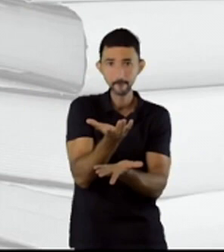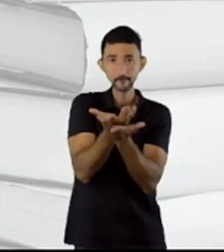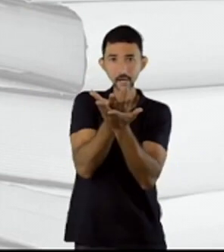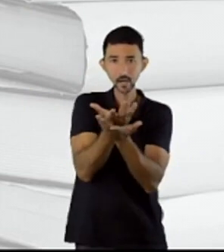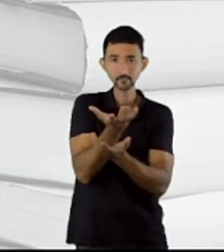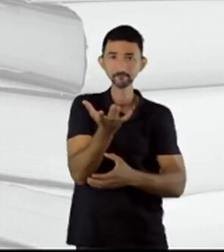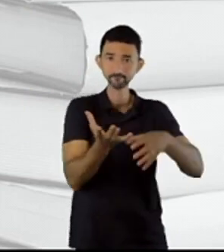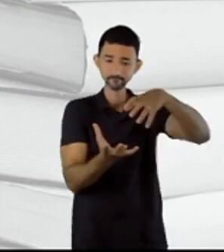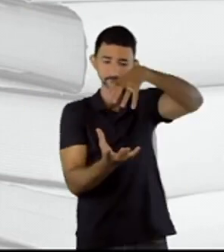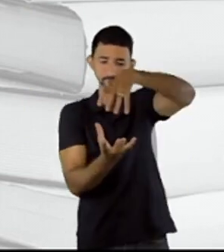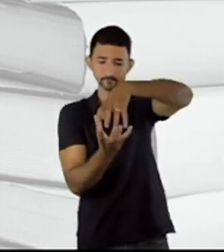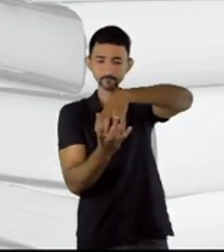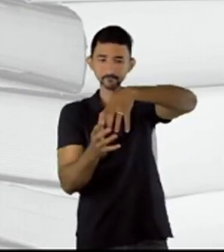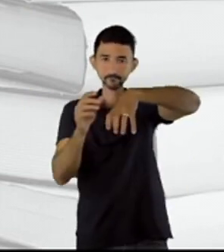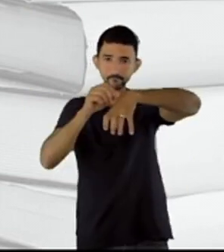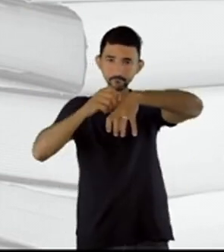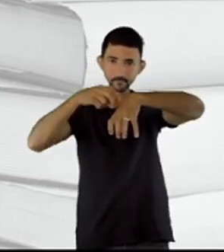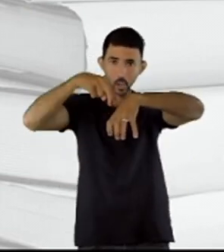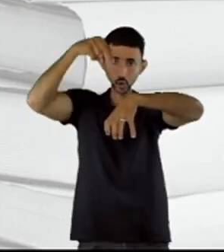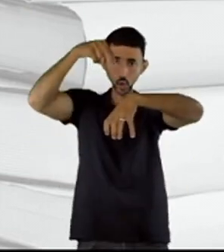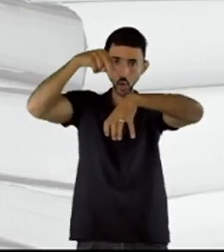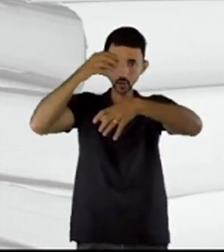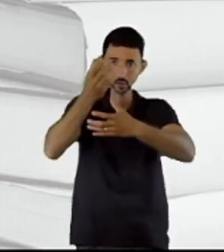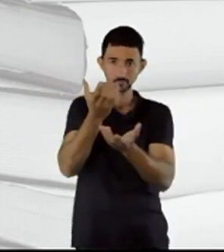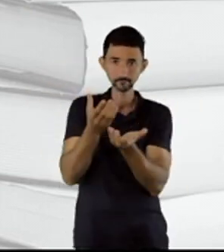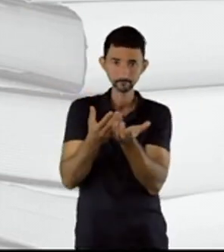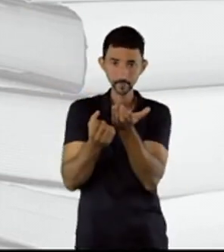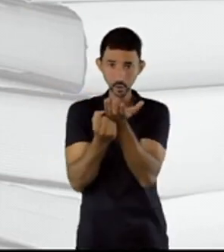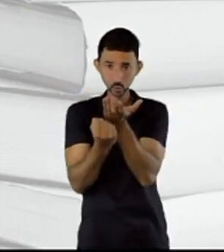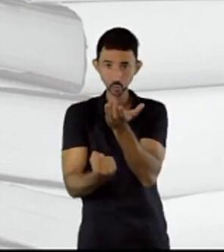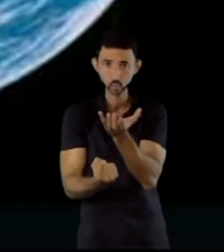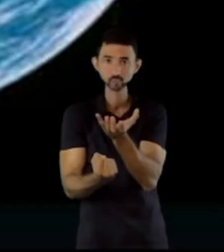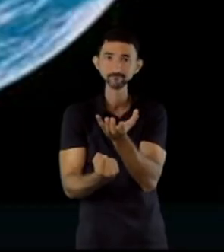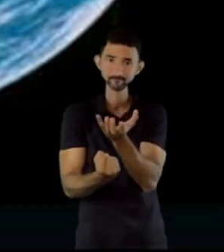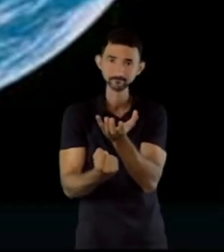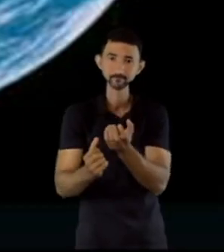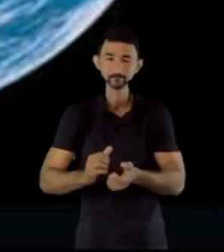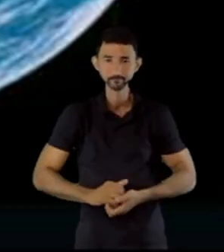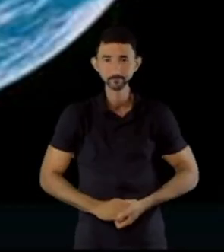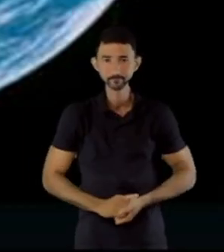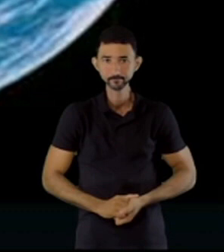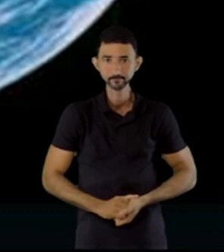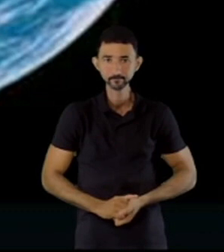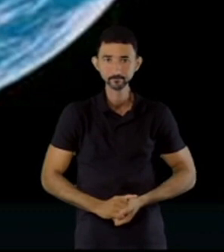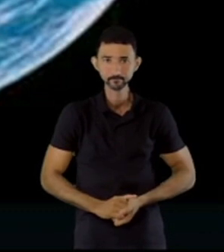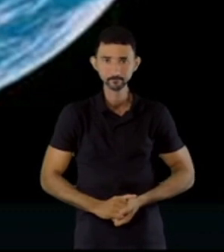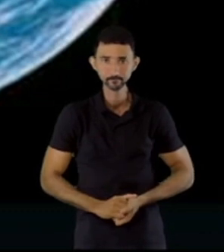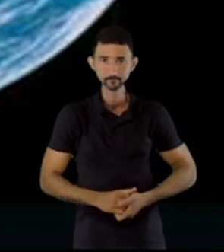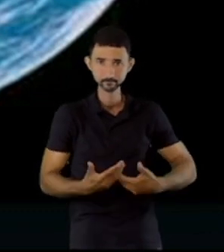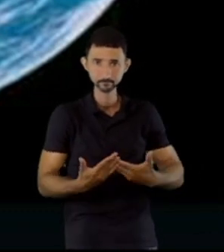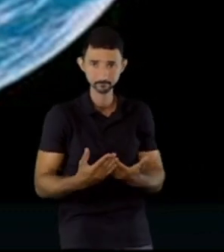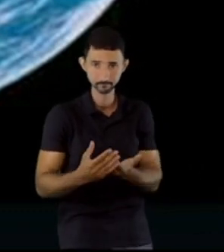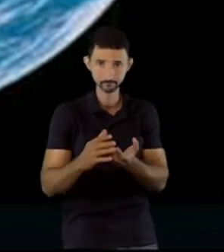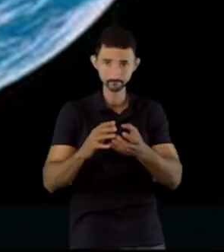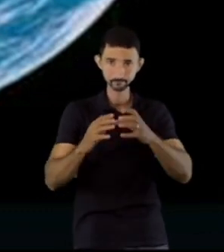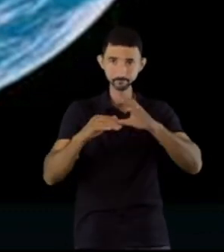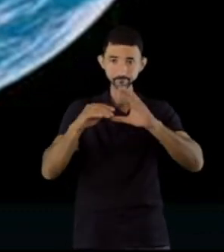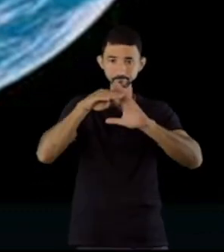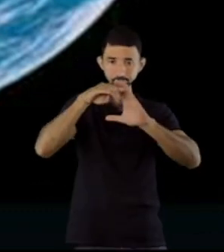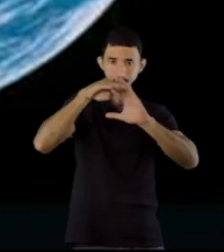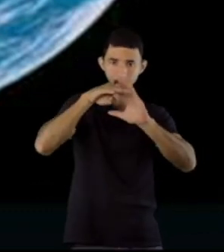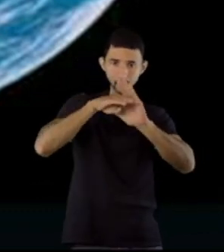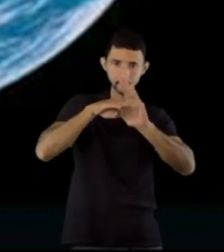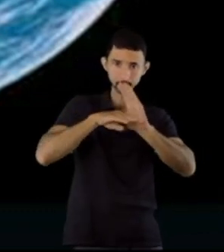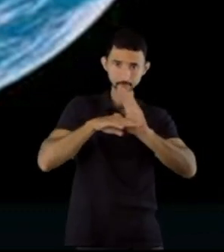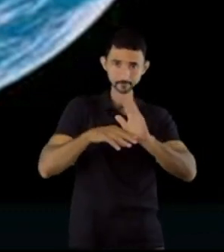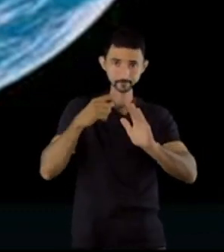tudo bem? Tanto o polo norte quanto o polo sul, ok? Então, vamos às camadas da